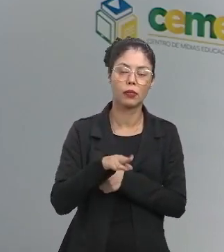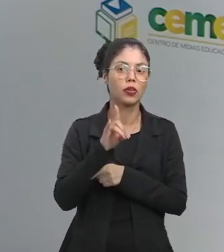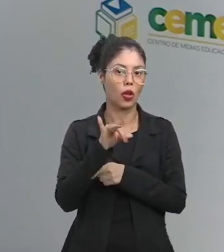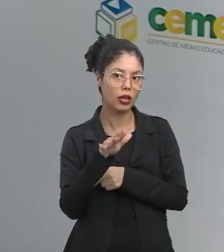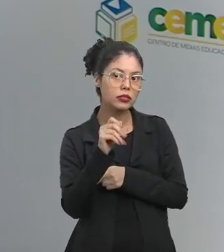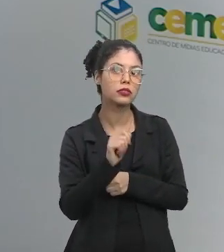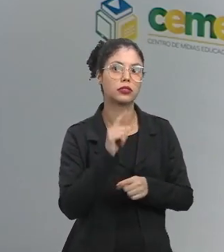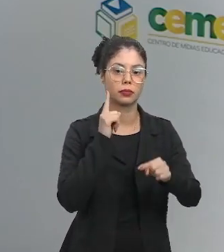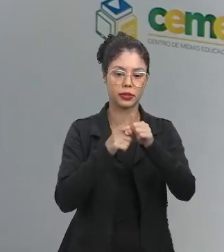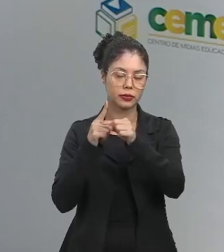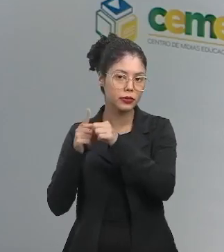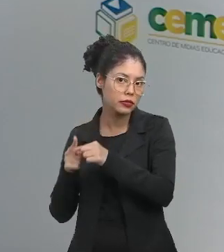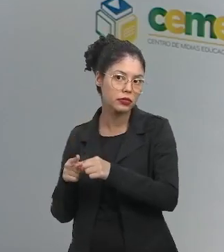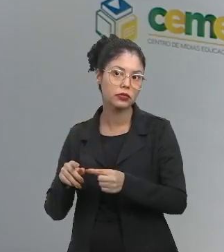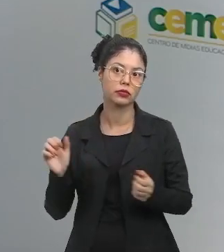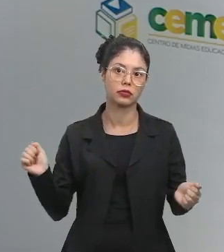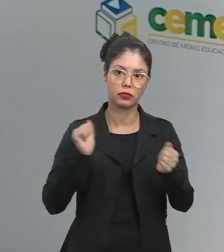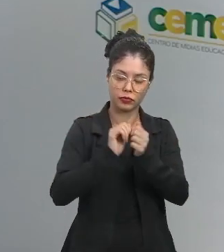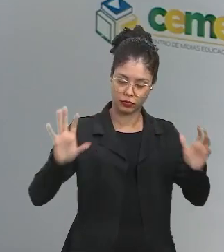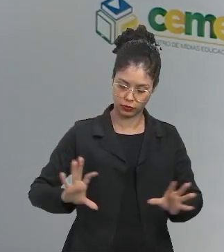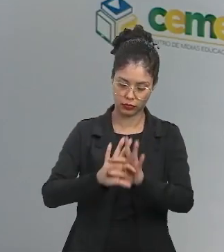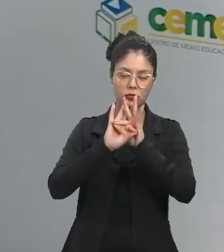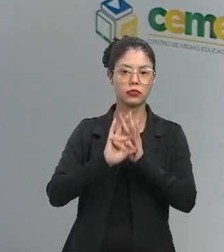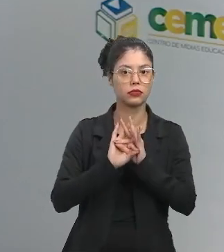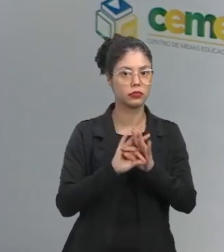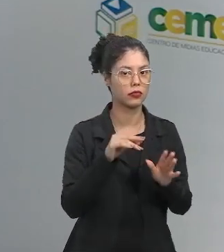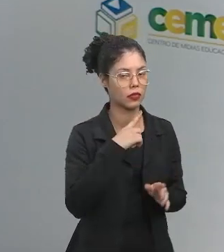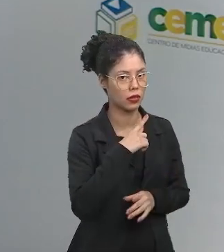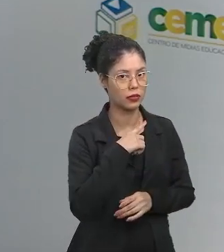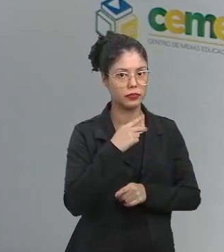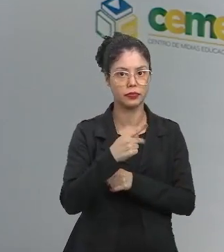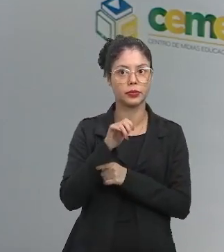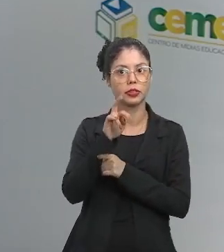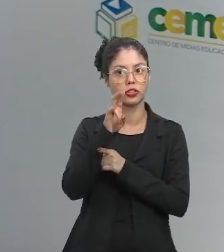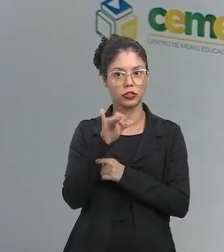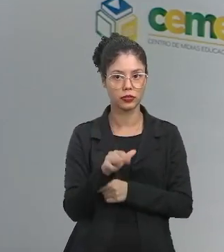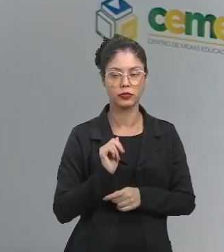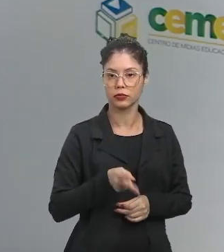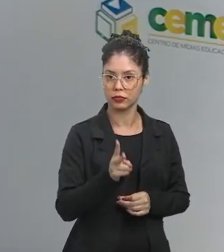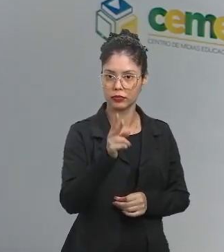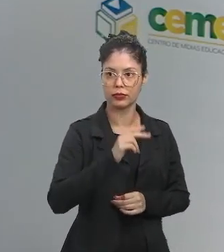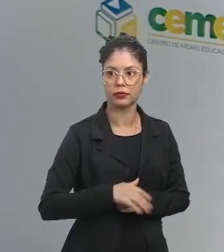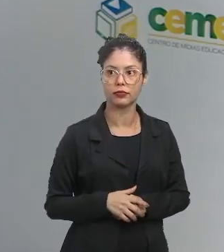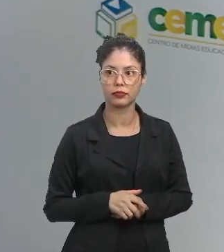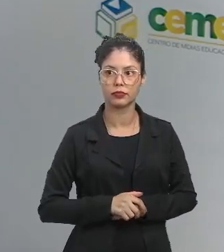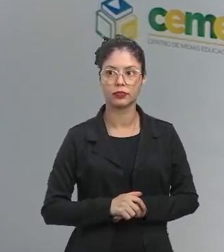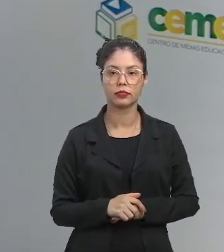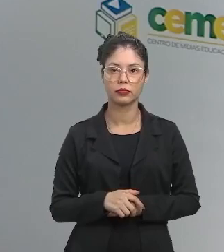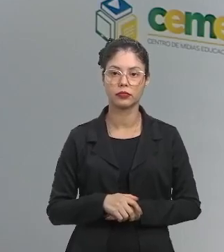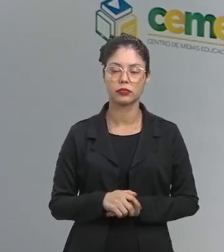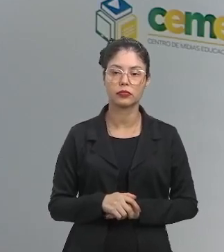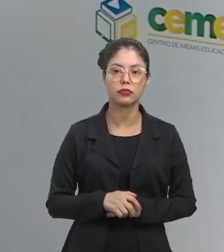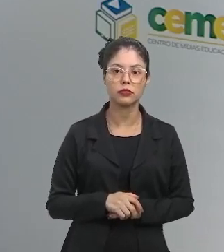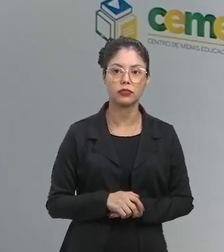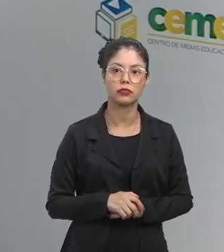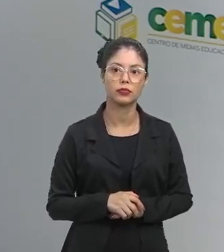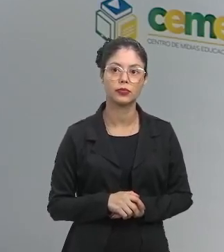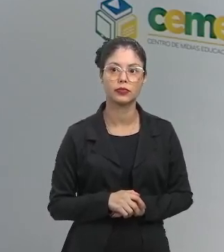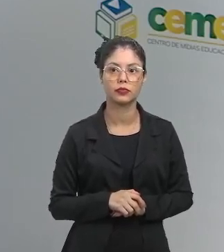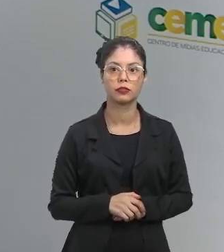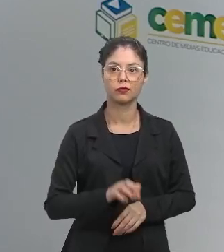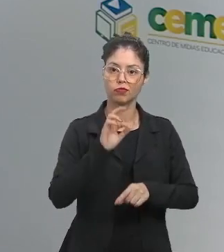aminoácido mais um aminoácido. E nessa ligaçãozinha tem as ligações peptídicas e por aí vai. Tá? Então,